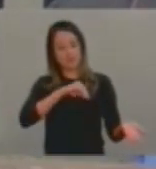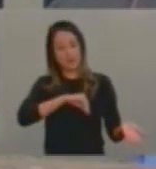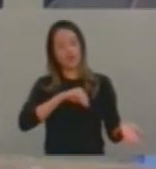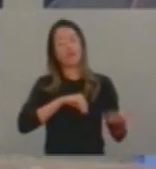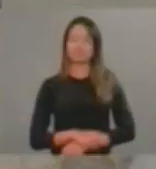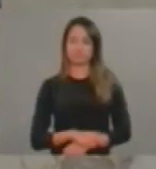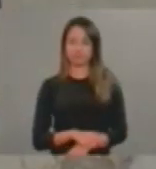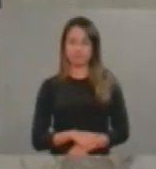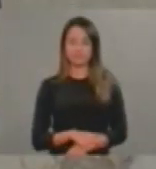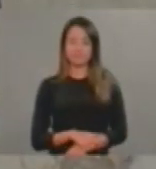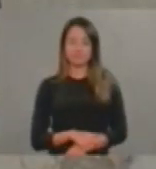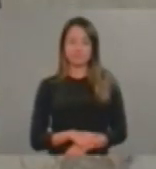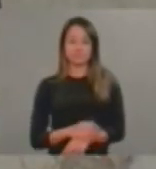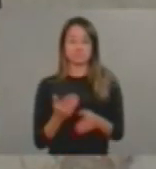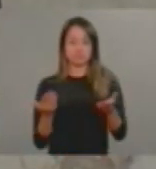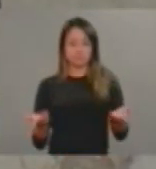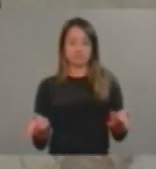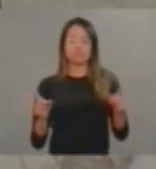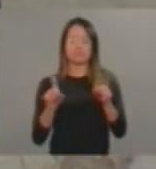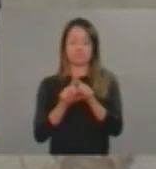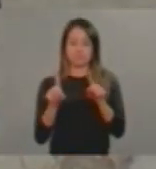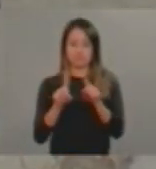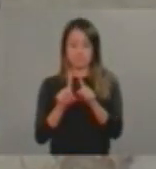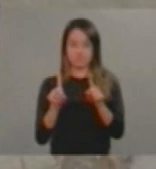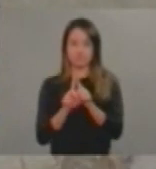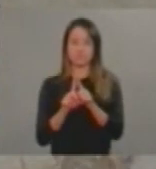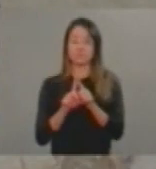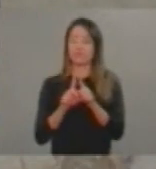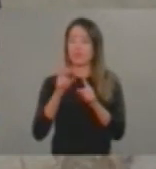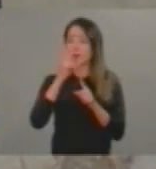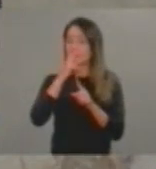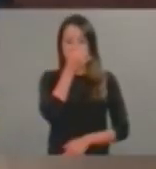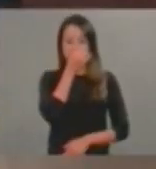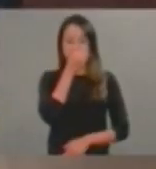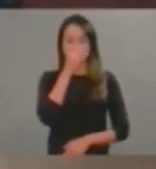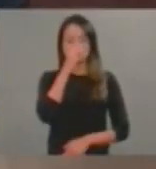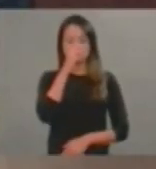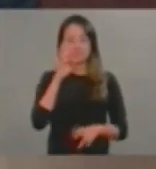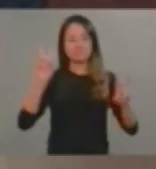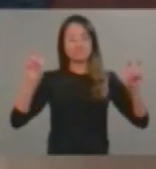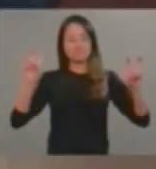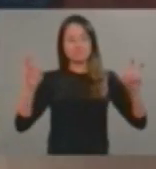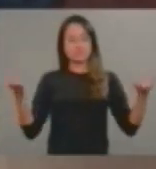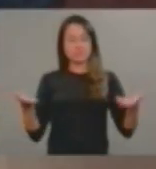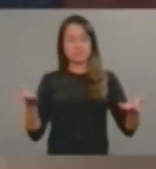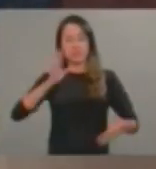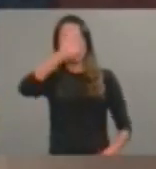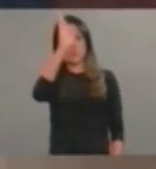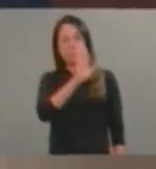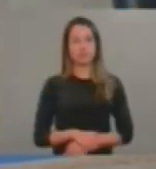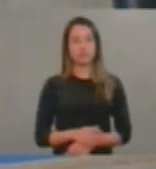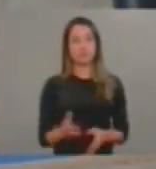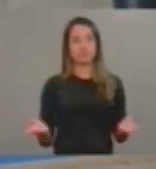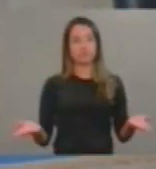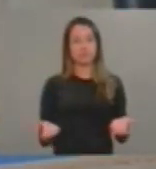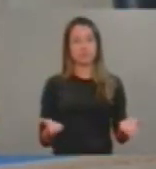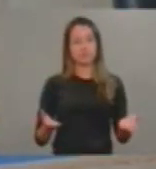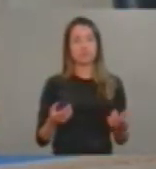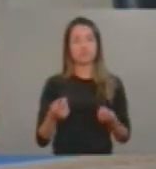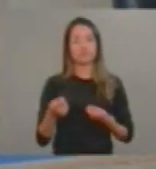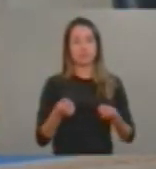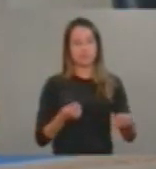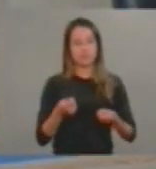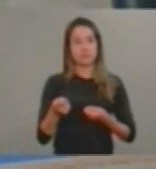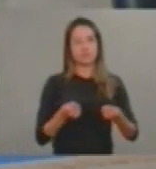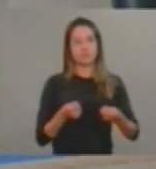de 60%. As finanças públicas levaram à tona outro tema: crise econômica. Segundo a oposição, o cenário